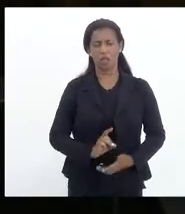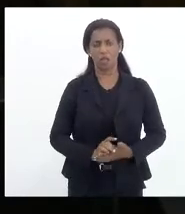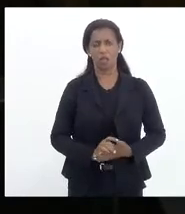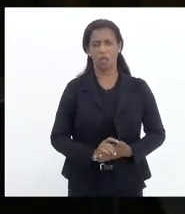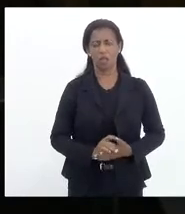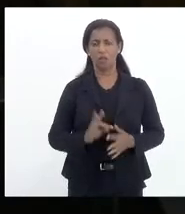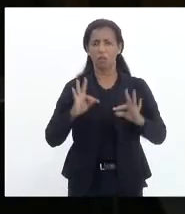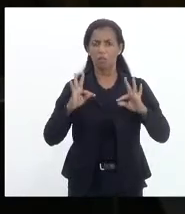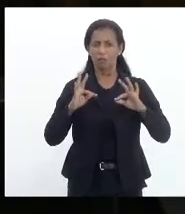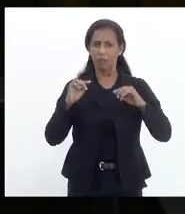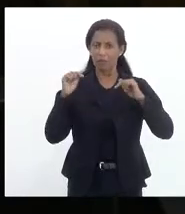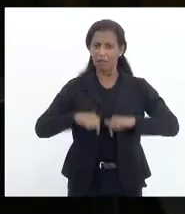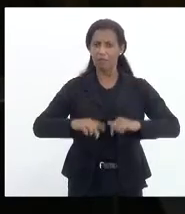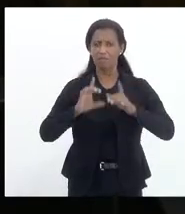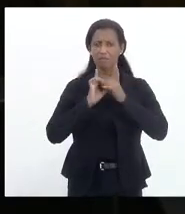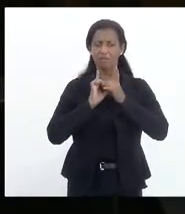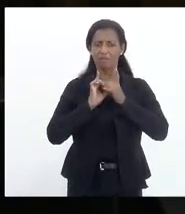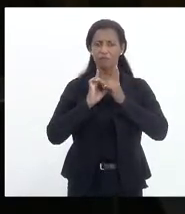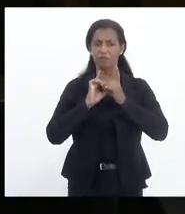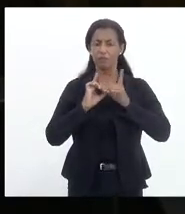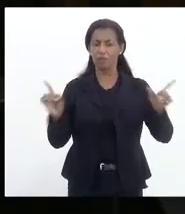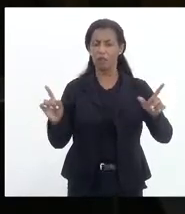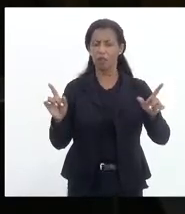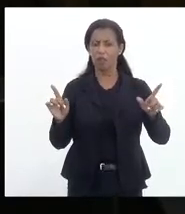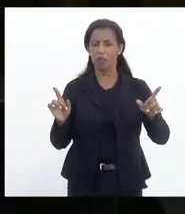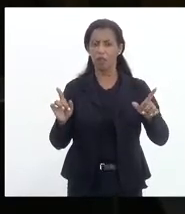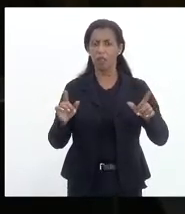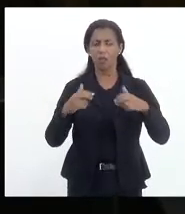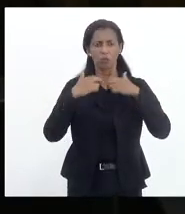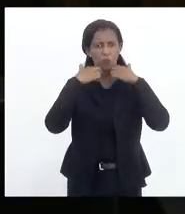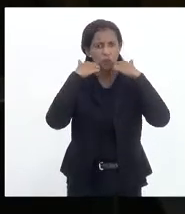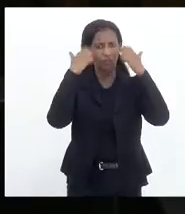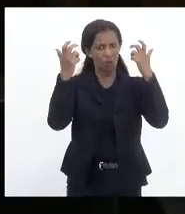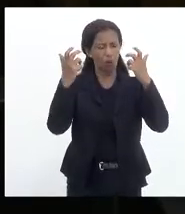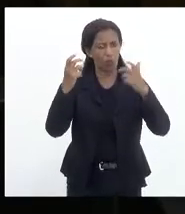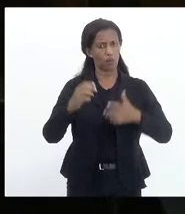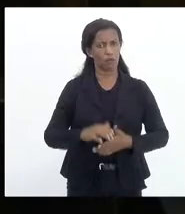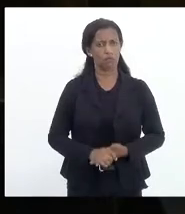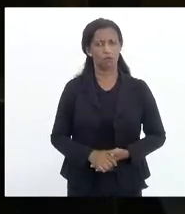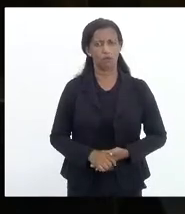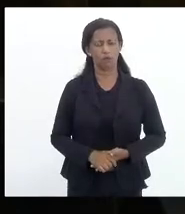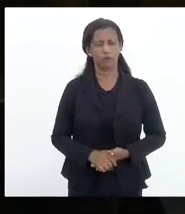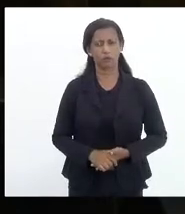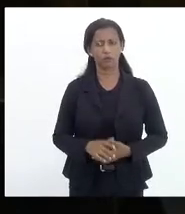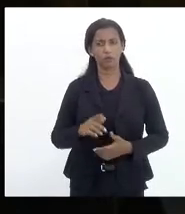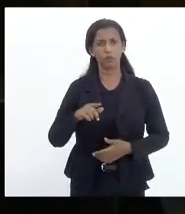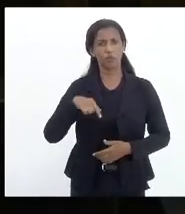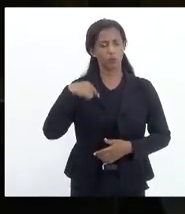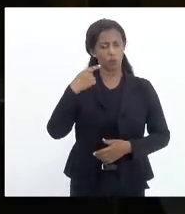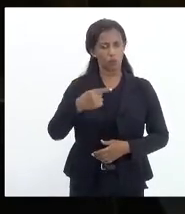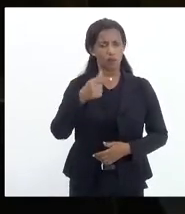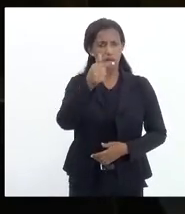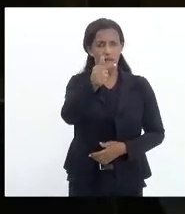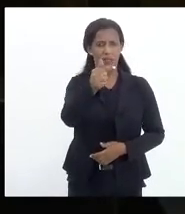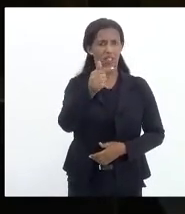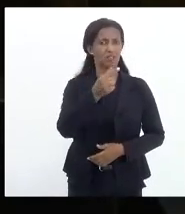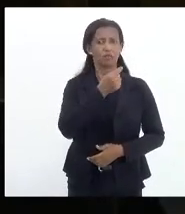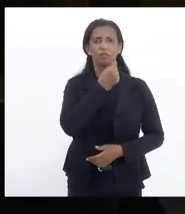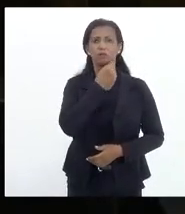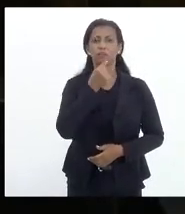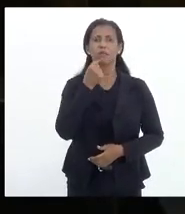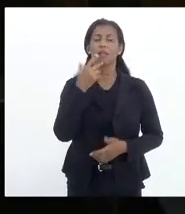para que essa democracia não seja envergonhada no próximos 7 de Setembro